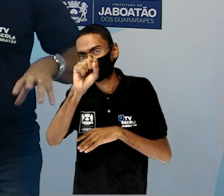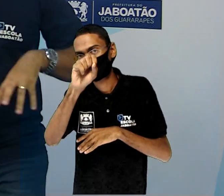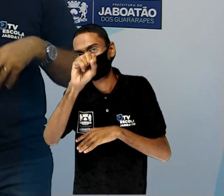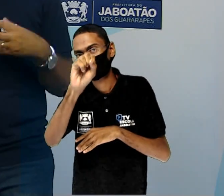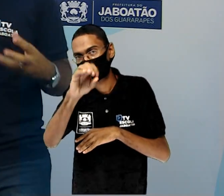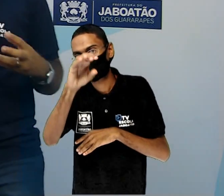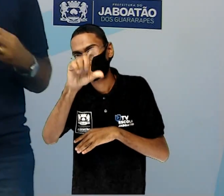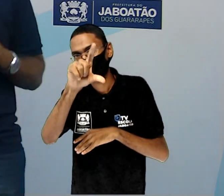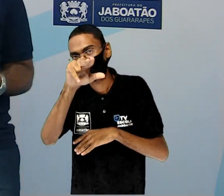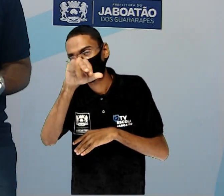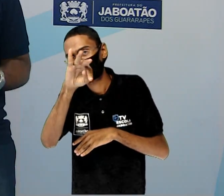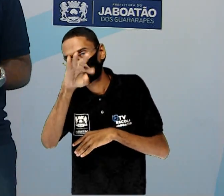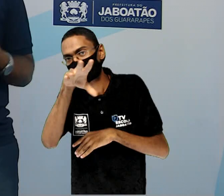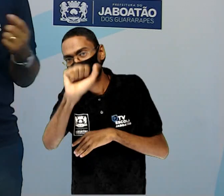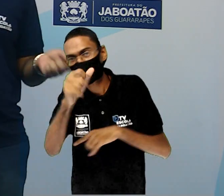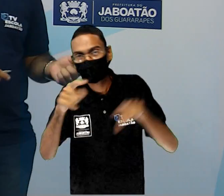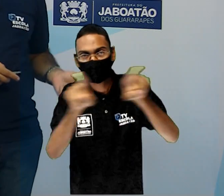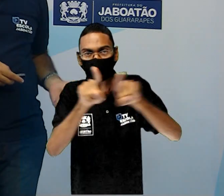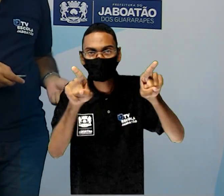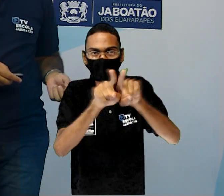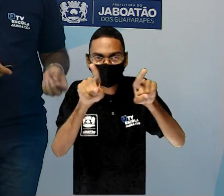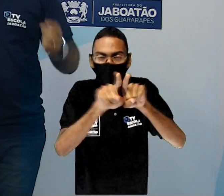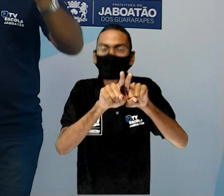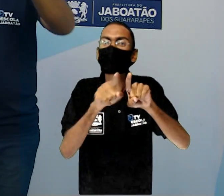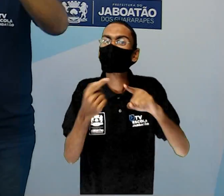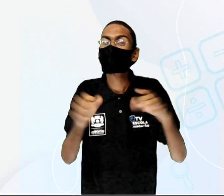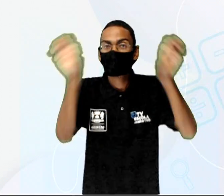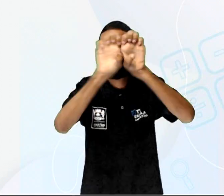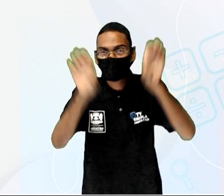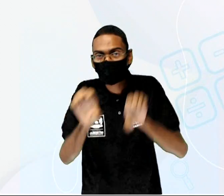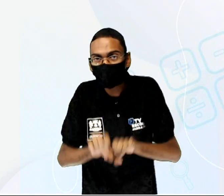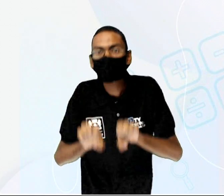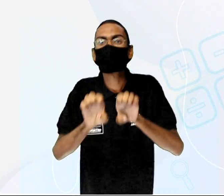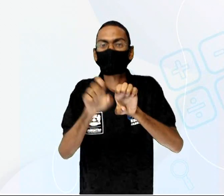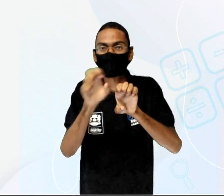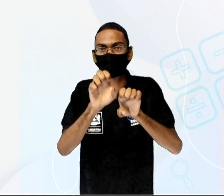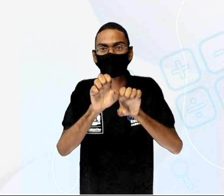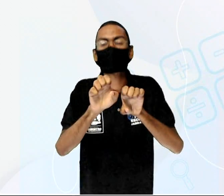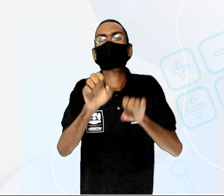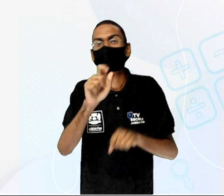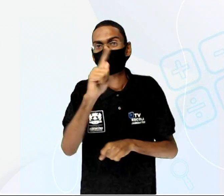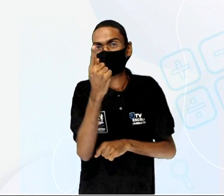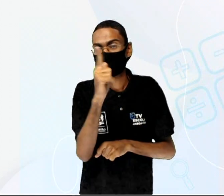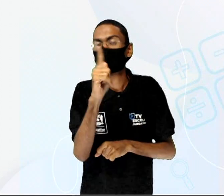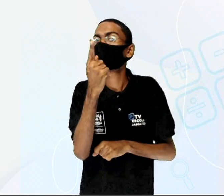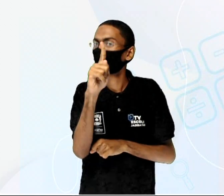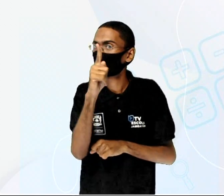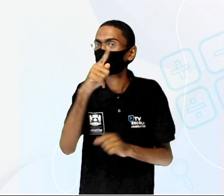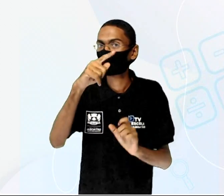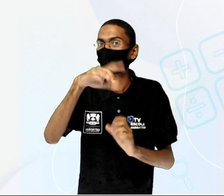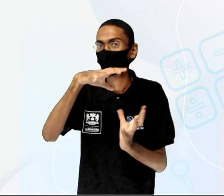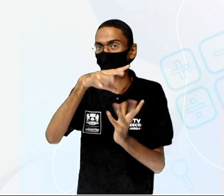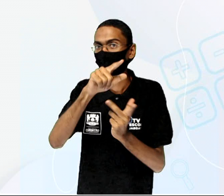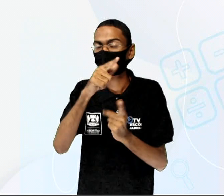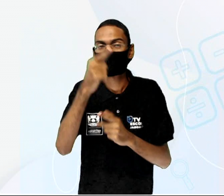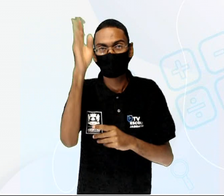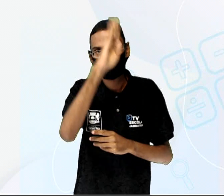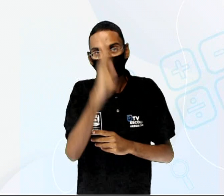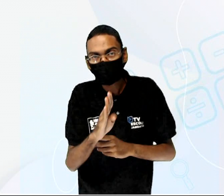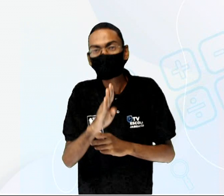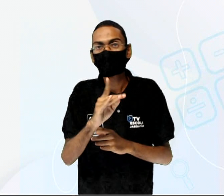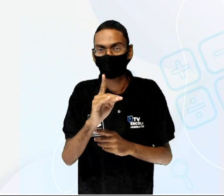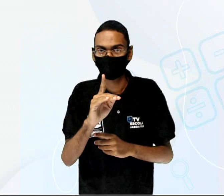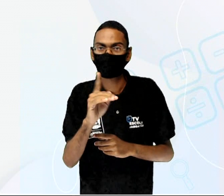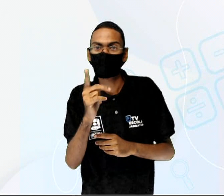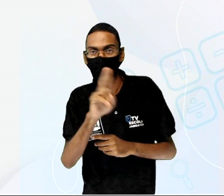tem a estrutura geológica do Brasil. Veja aí na tela que quando a gente fala de estrutura geológica, a gente está